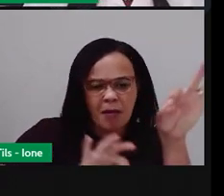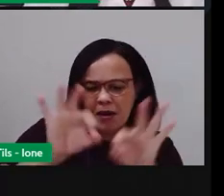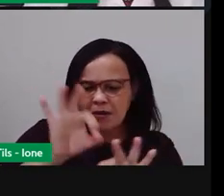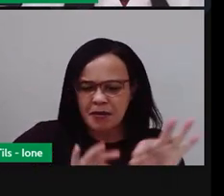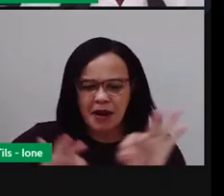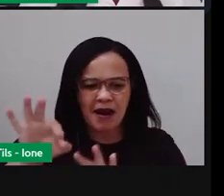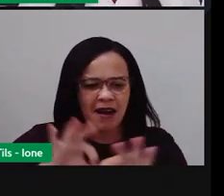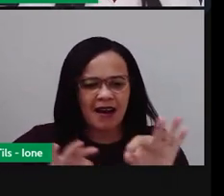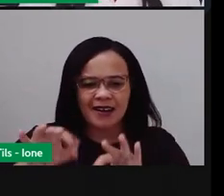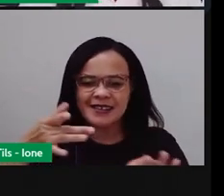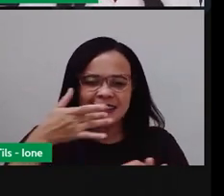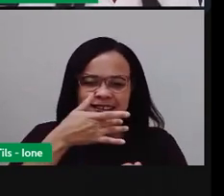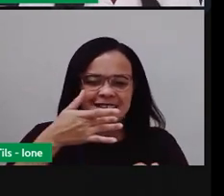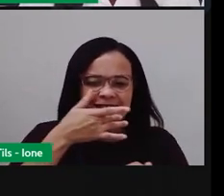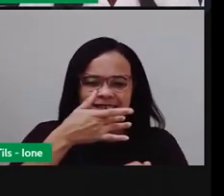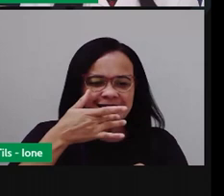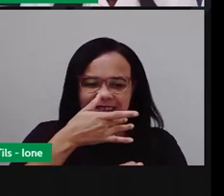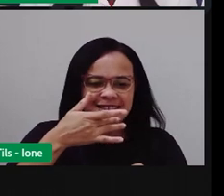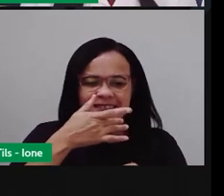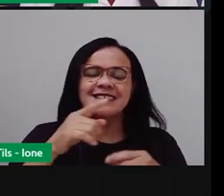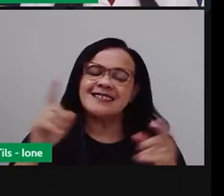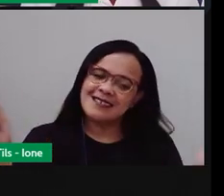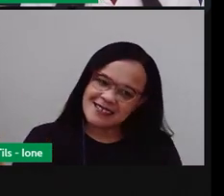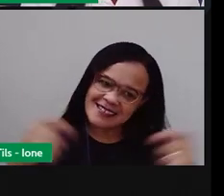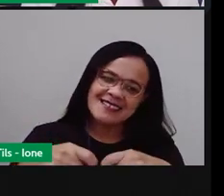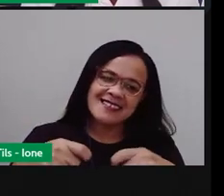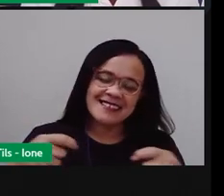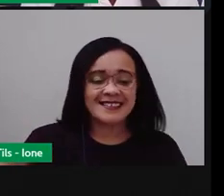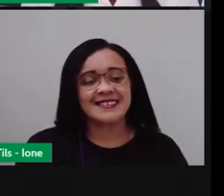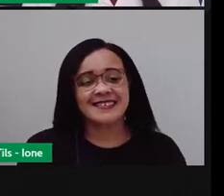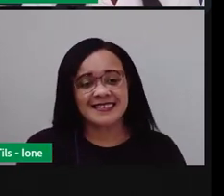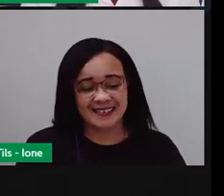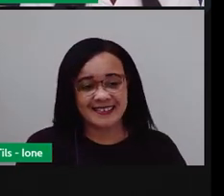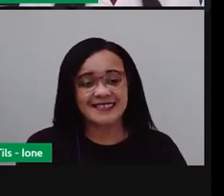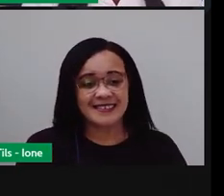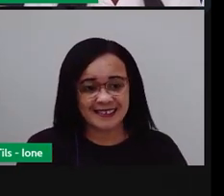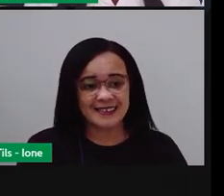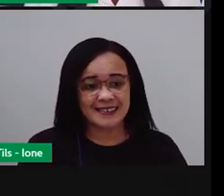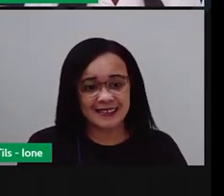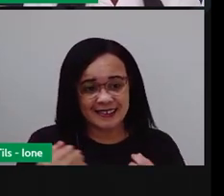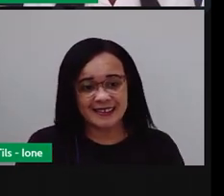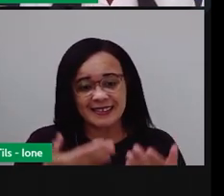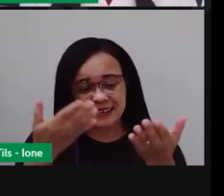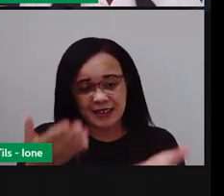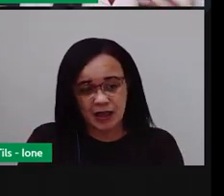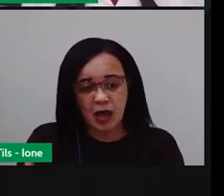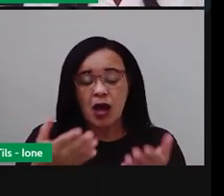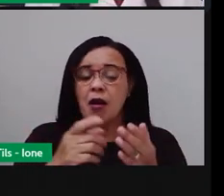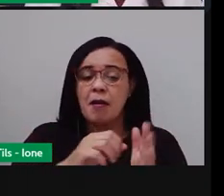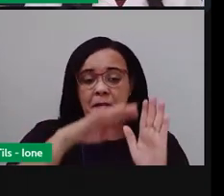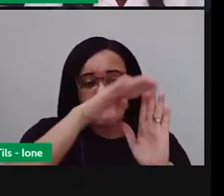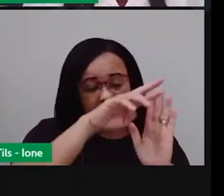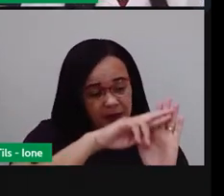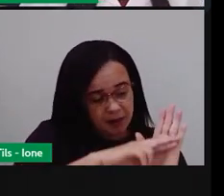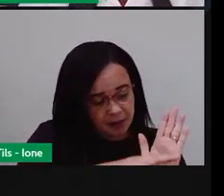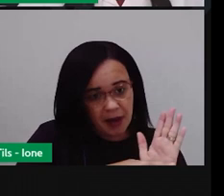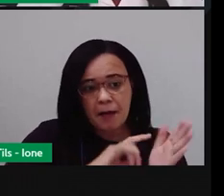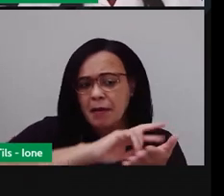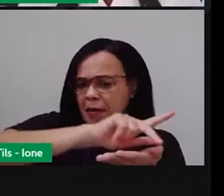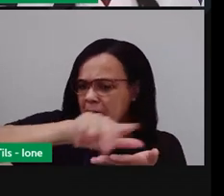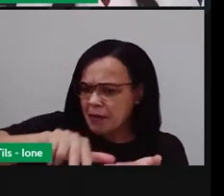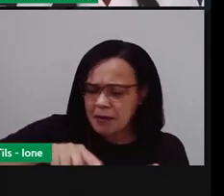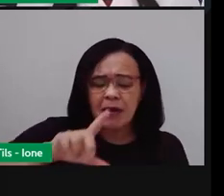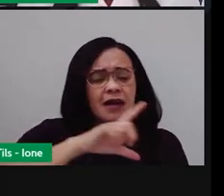cozido, assado e servir de base para diversas receitas, como mingau de